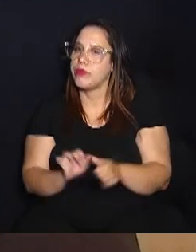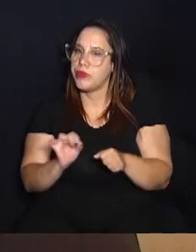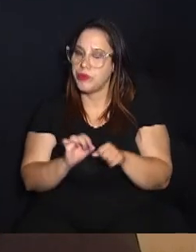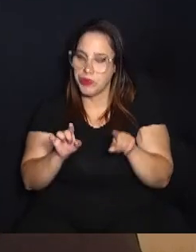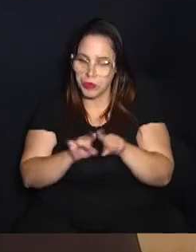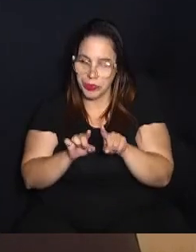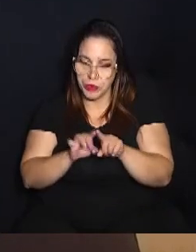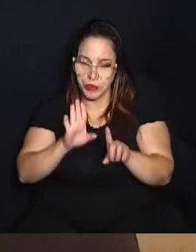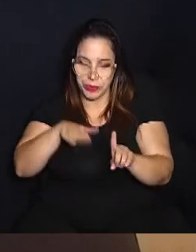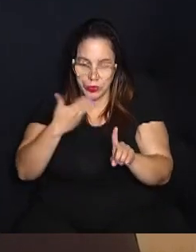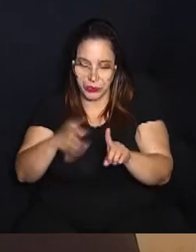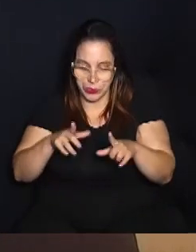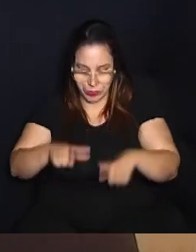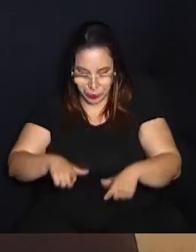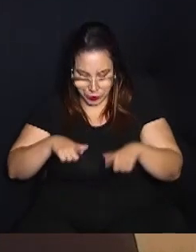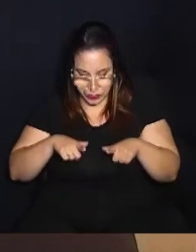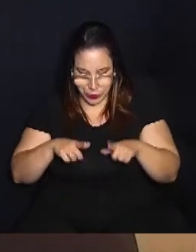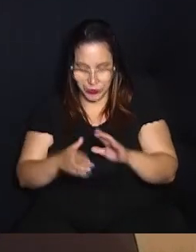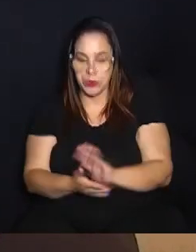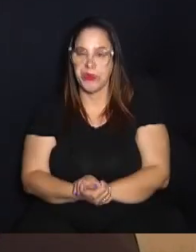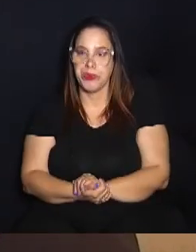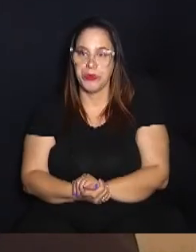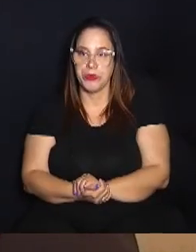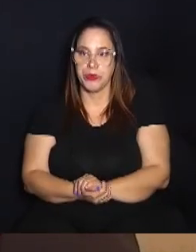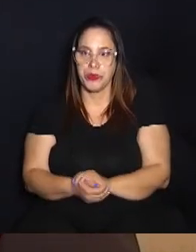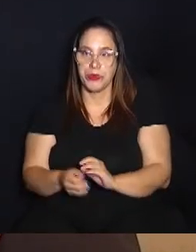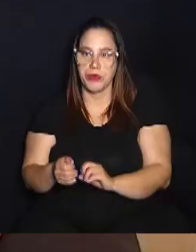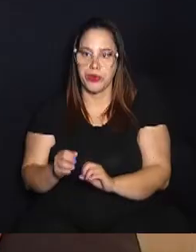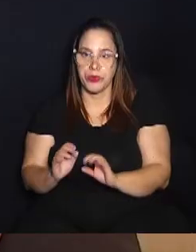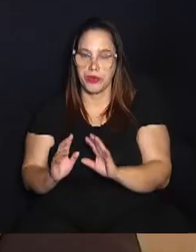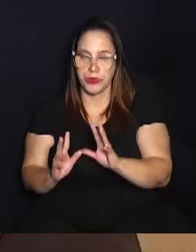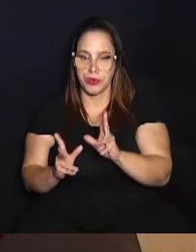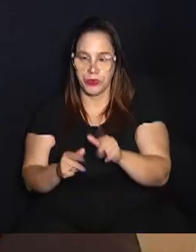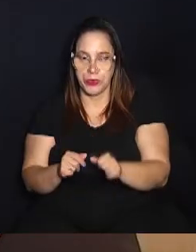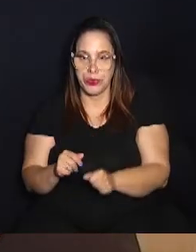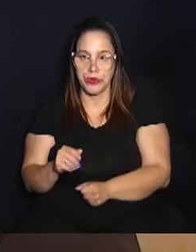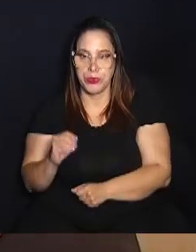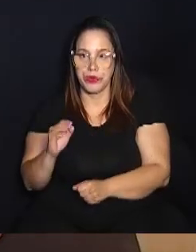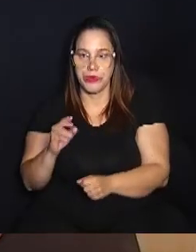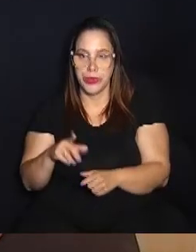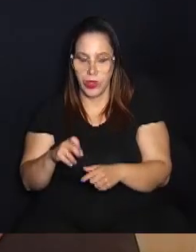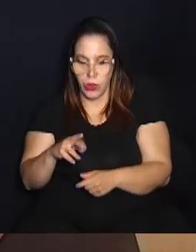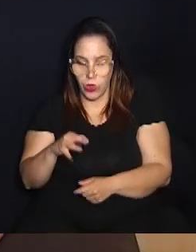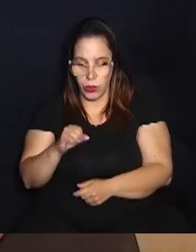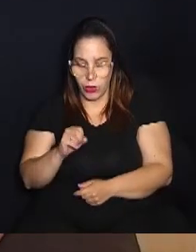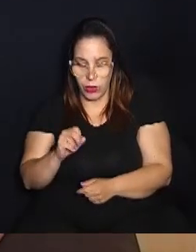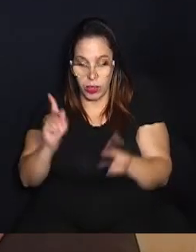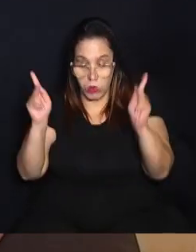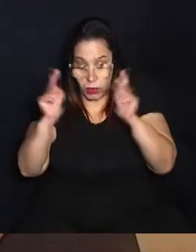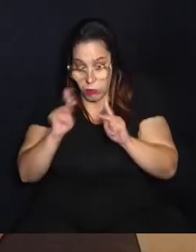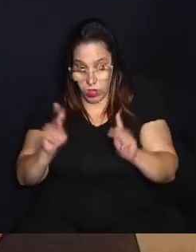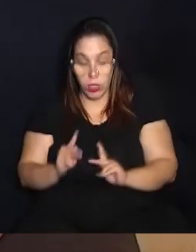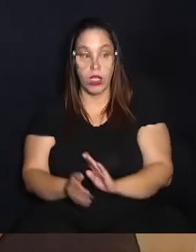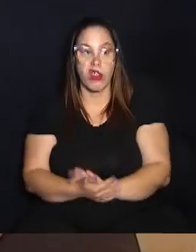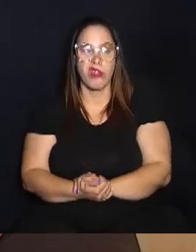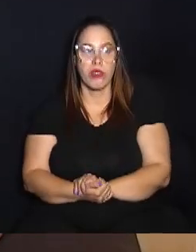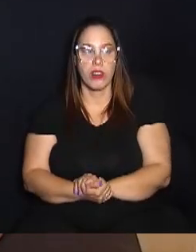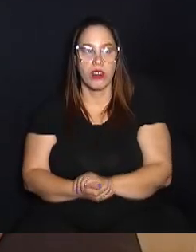foi também agraciado com prêmios mundialmente conhecidos como o Prêmio Unesco para a